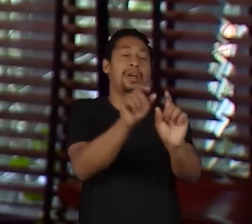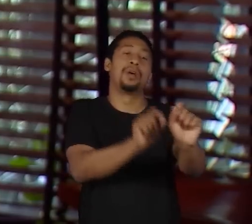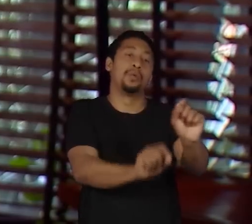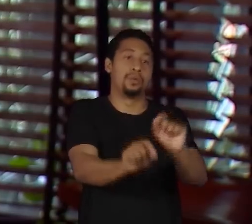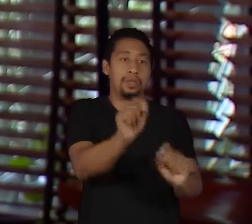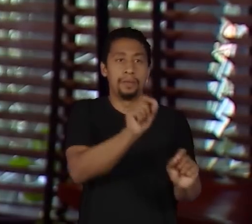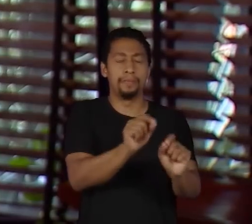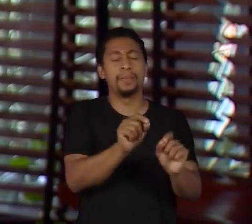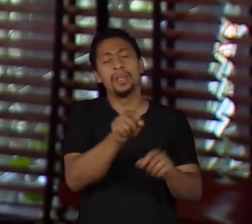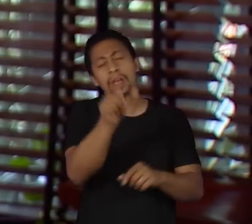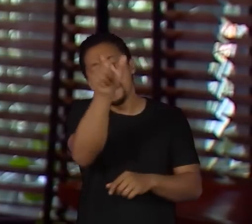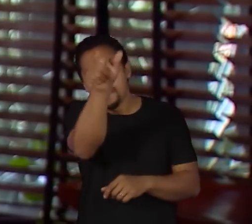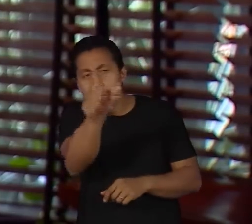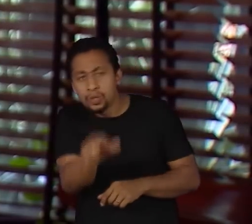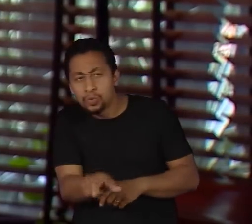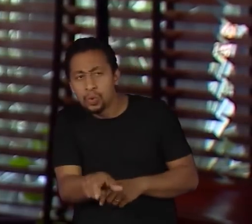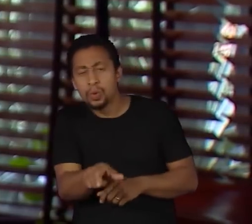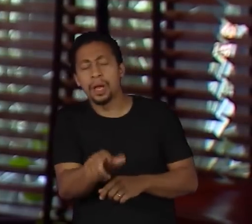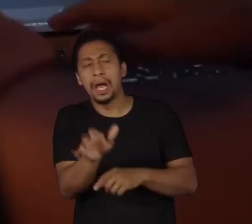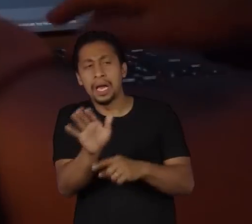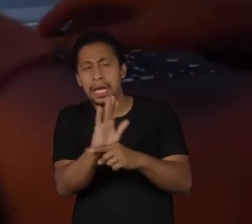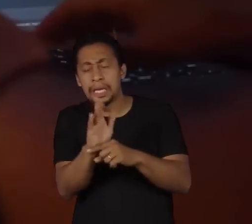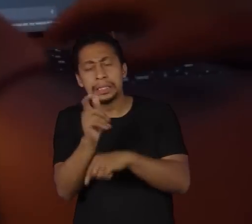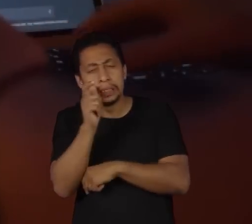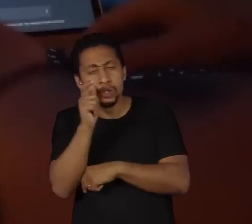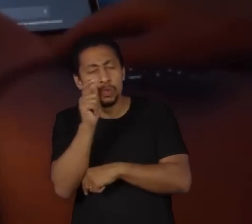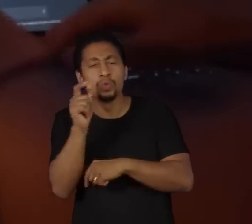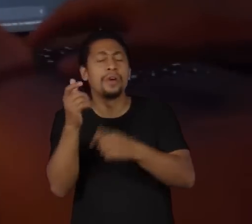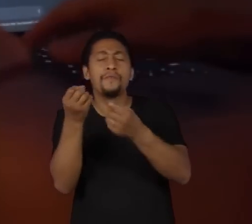identificar o que tem de comum nos filmes que eu gosto.